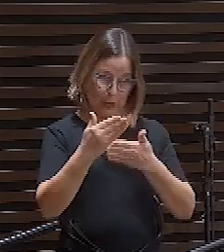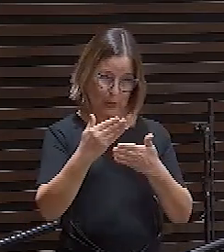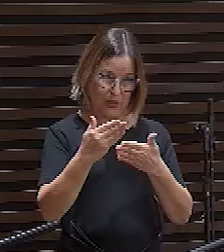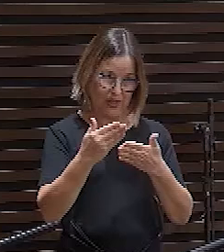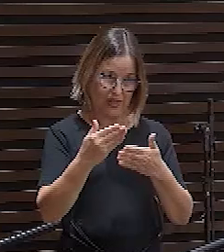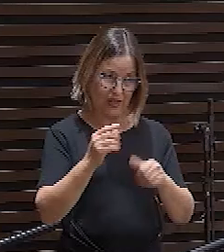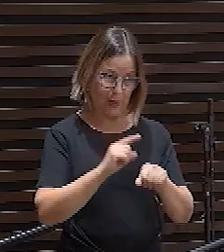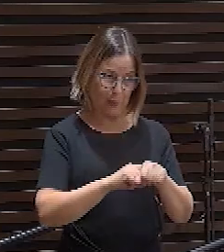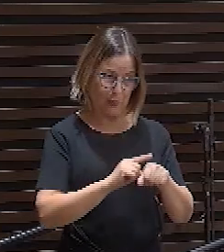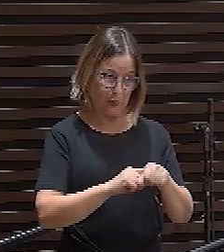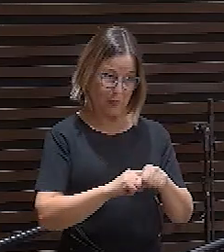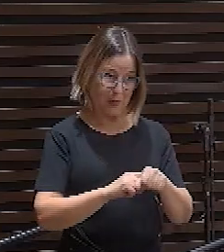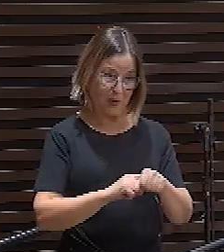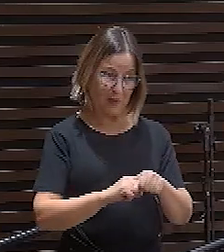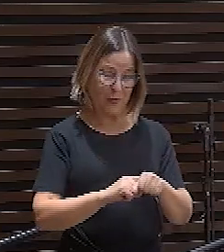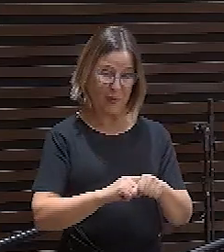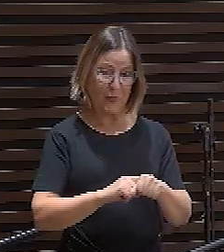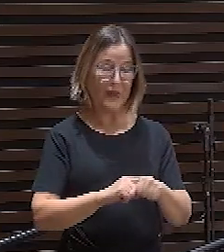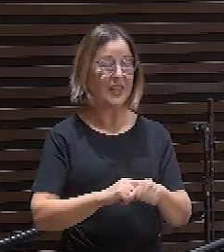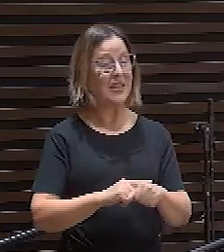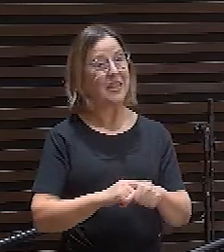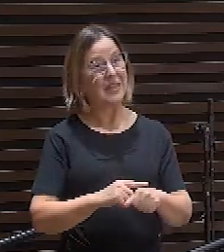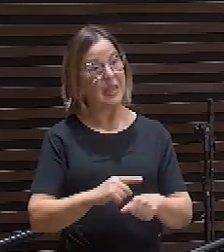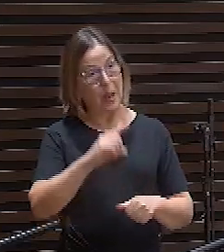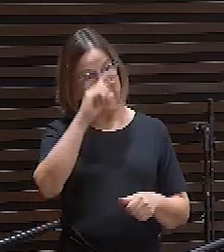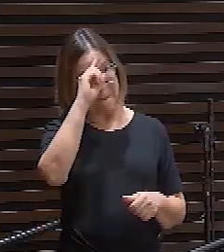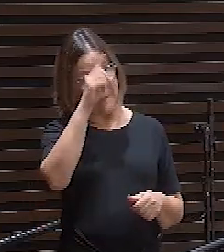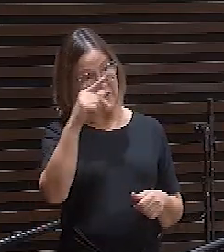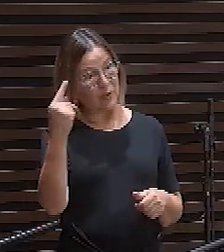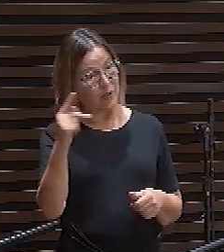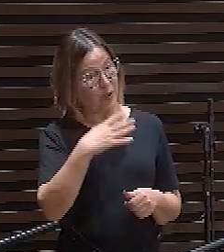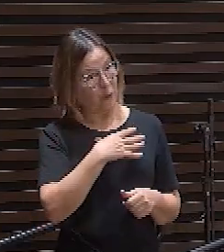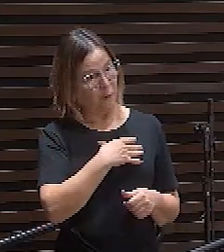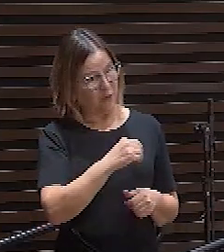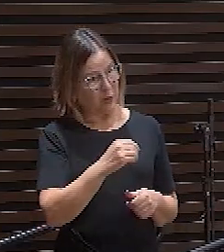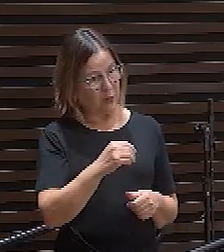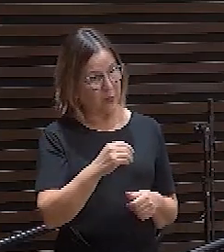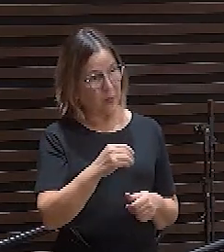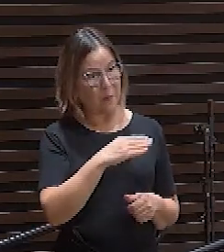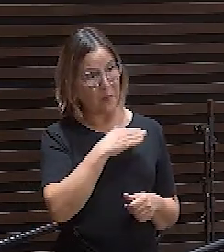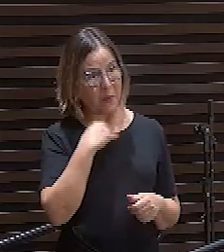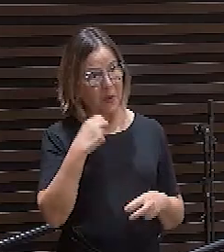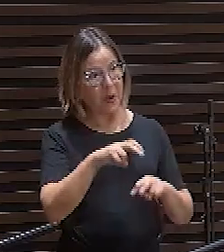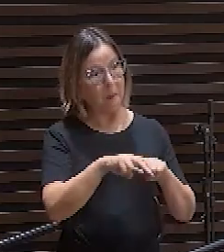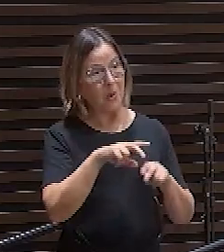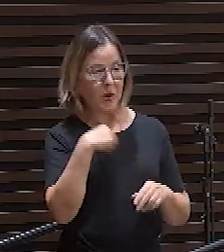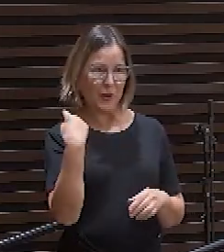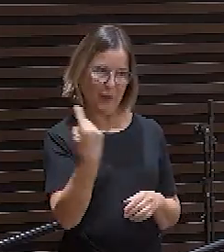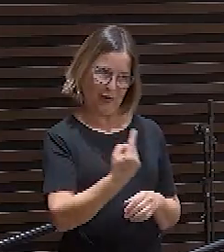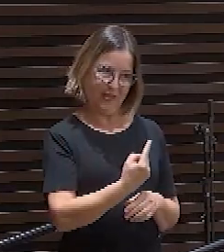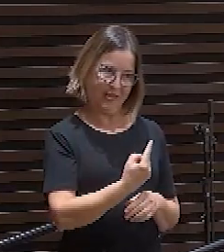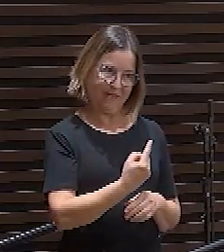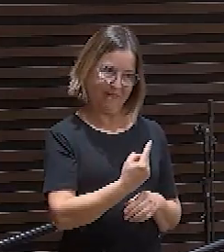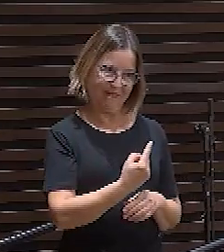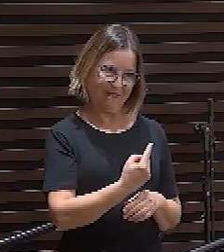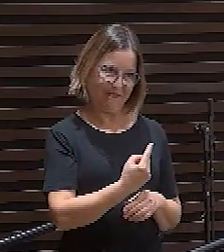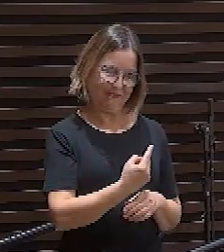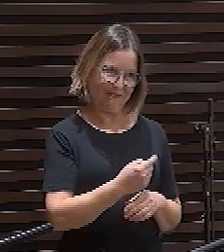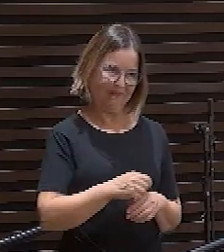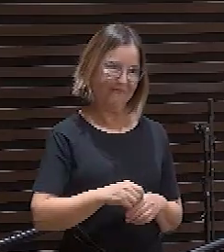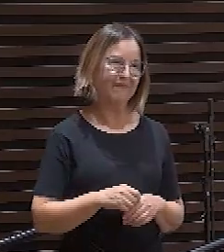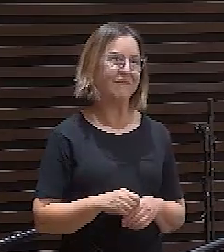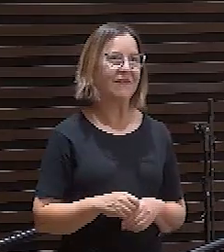por cada um de nós. Deus fez sem esperar nada em troca. E quando nós